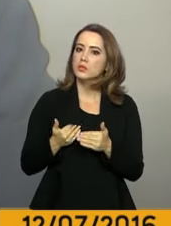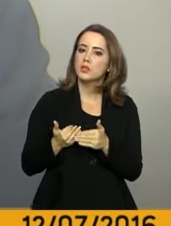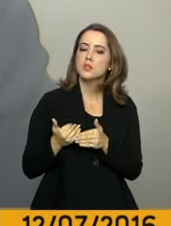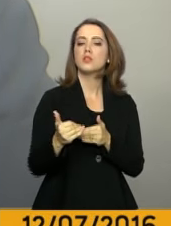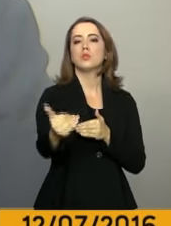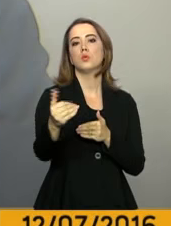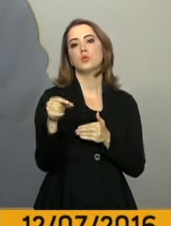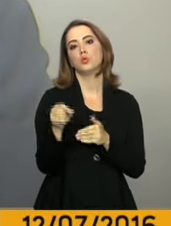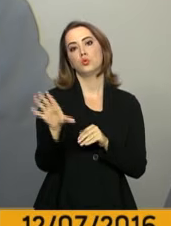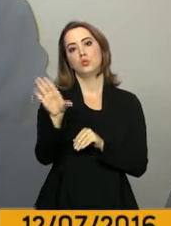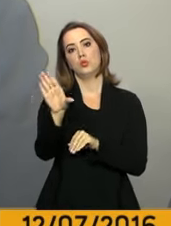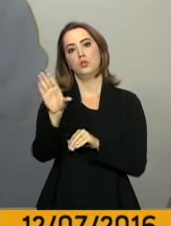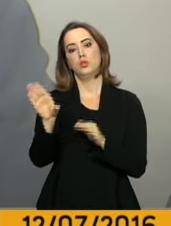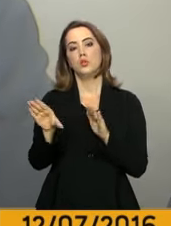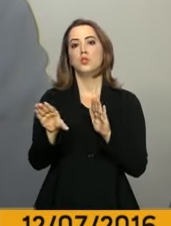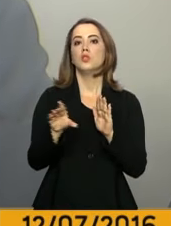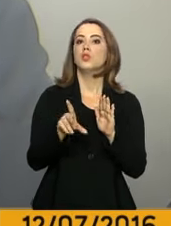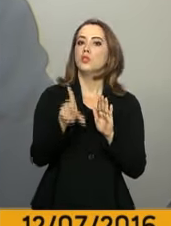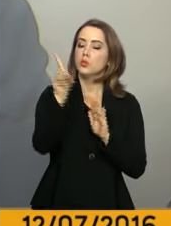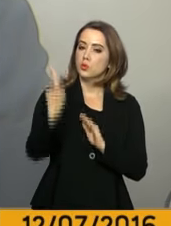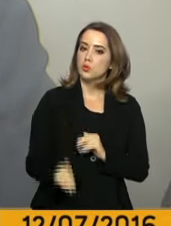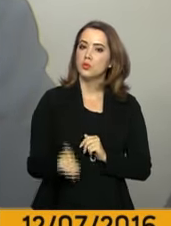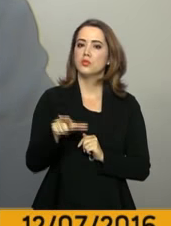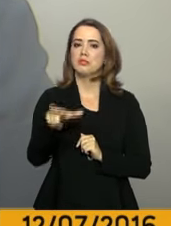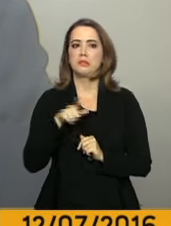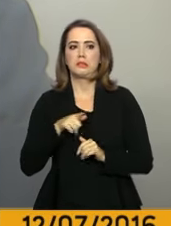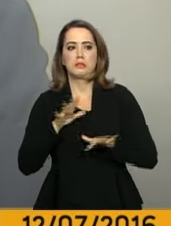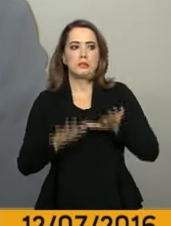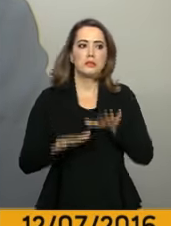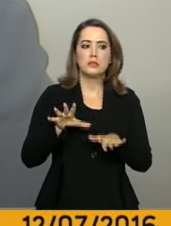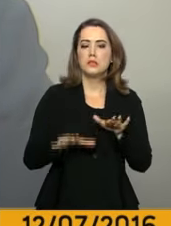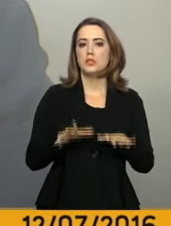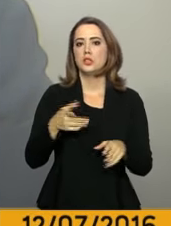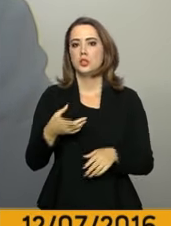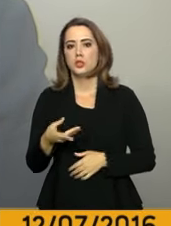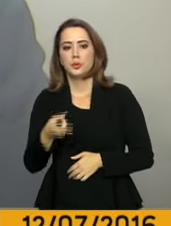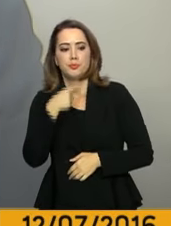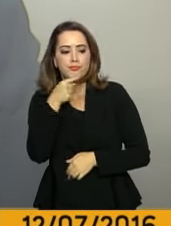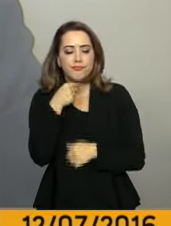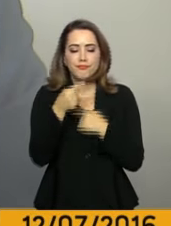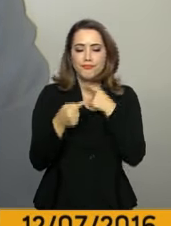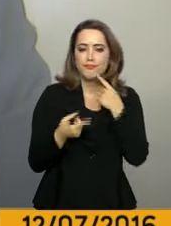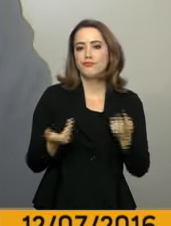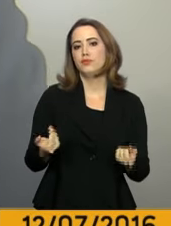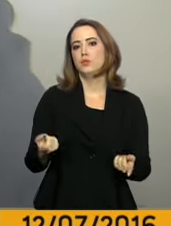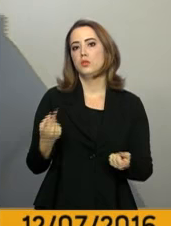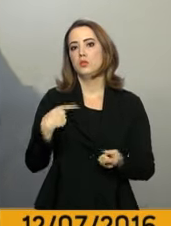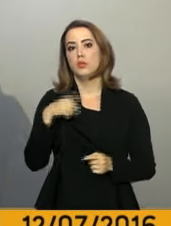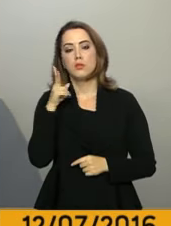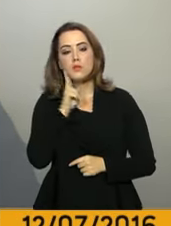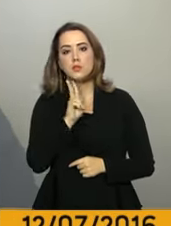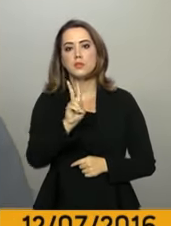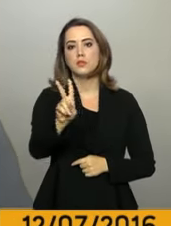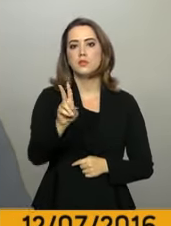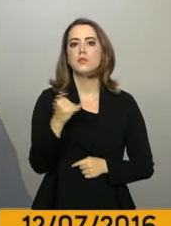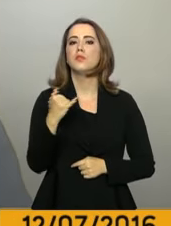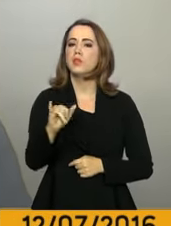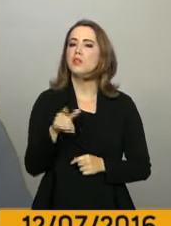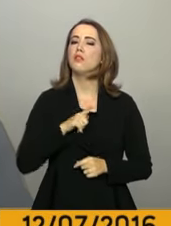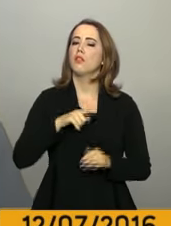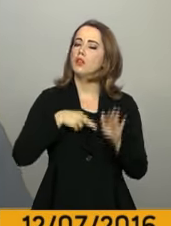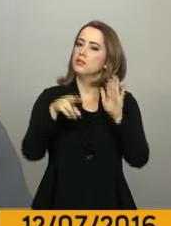jurídica o que você tem é uma instabilidade e se verificar-se então uma modificação da Norma